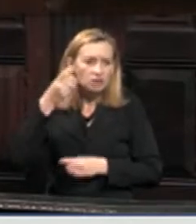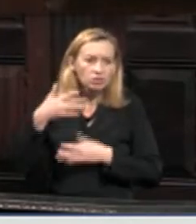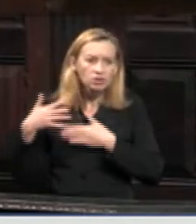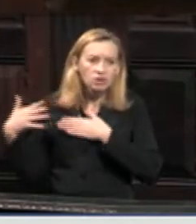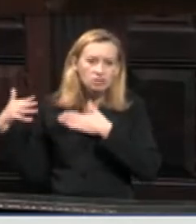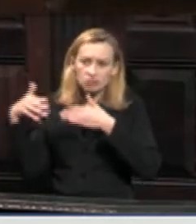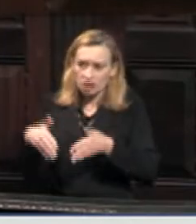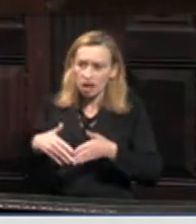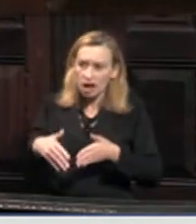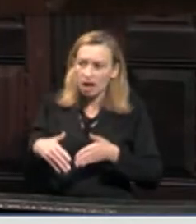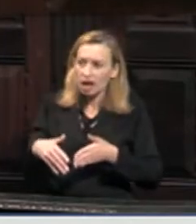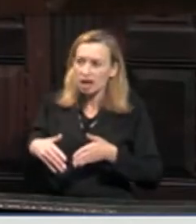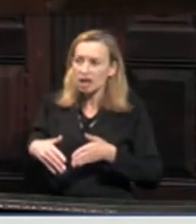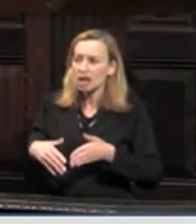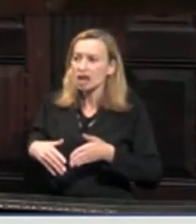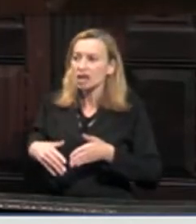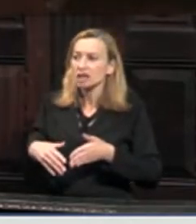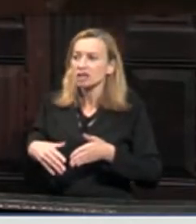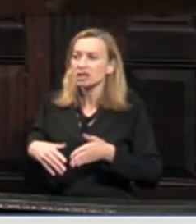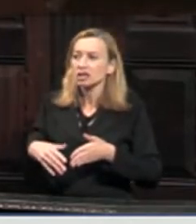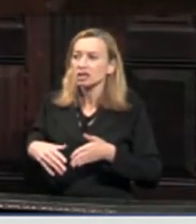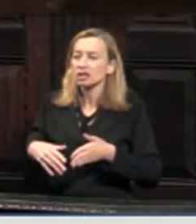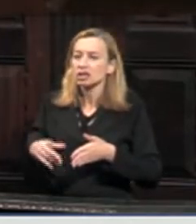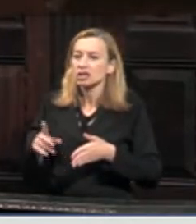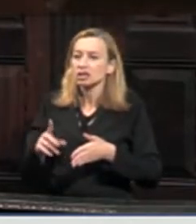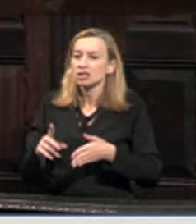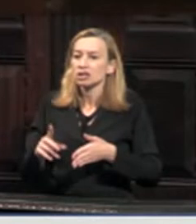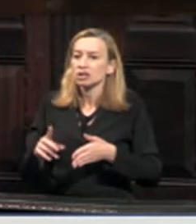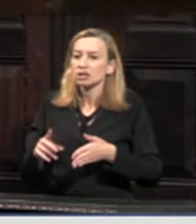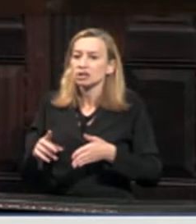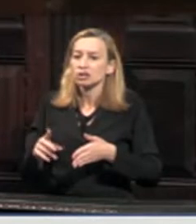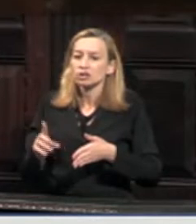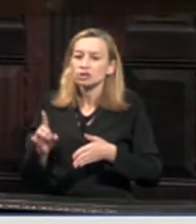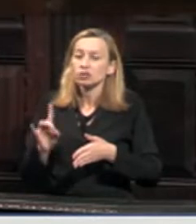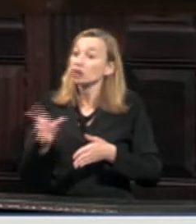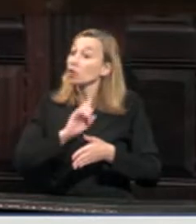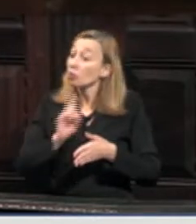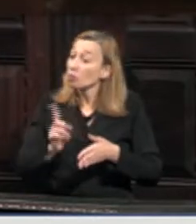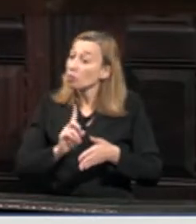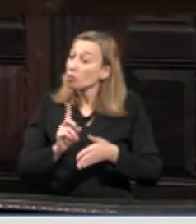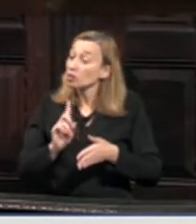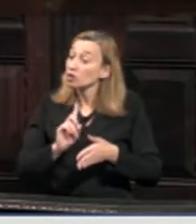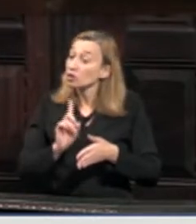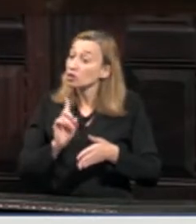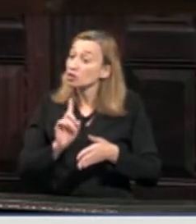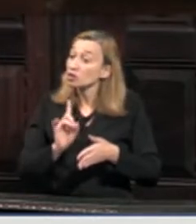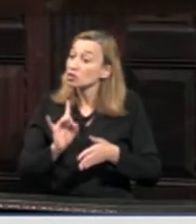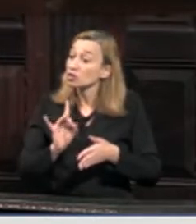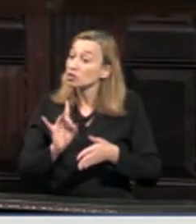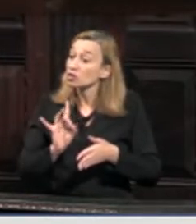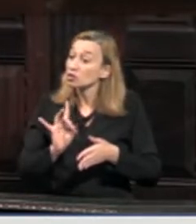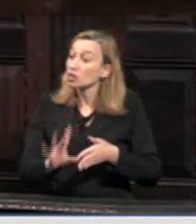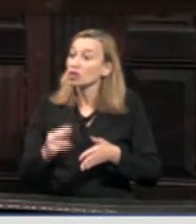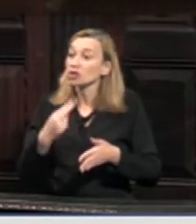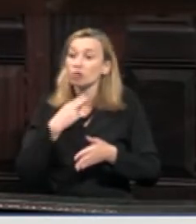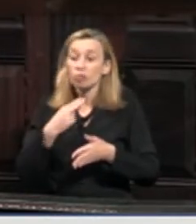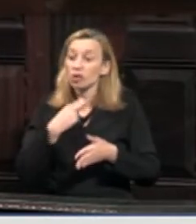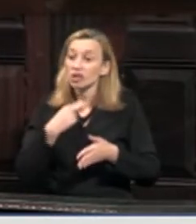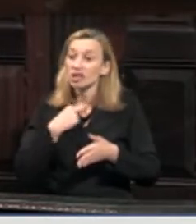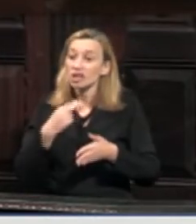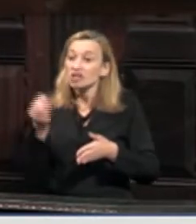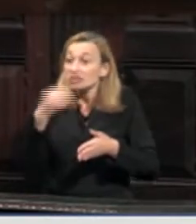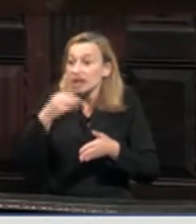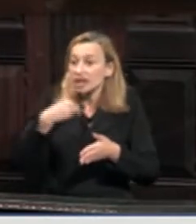acabar enfraquecendo o sistema de regulação. Nesse sentido, eu tenho total intenção em